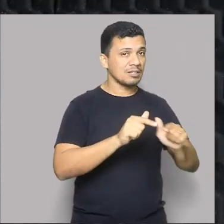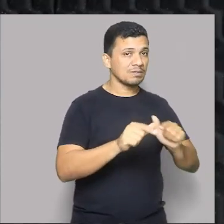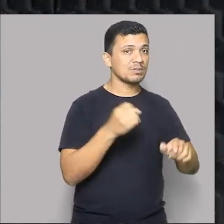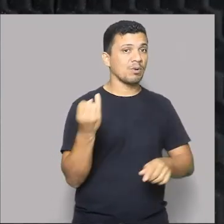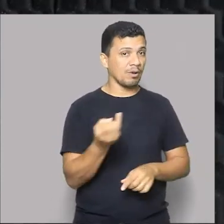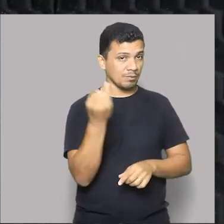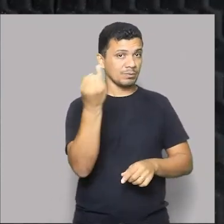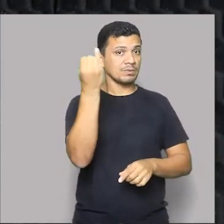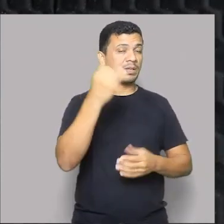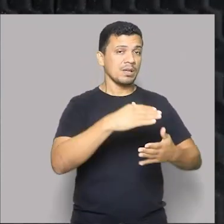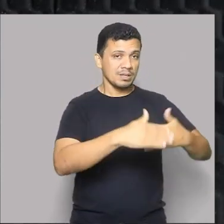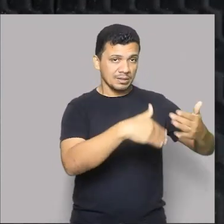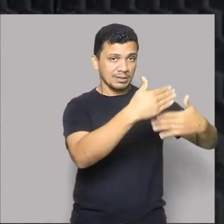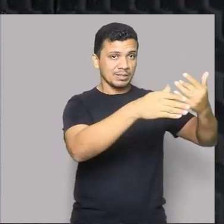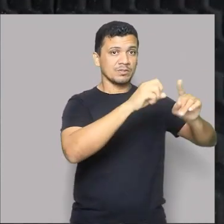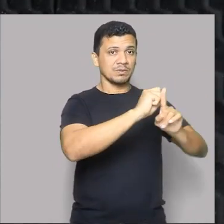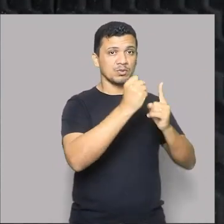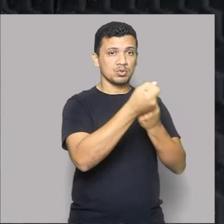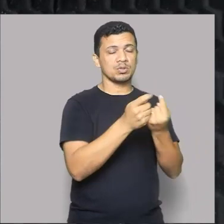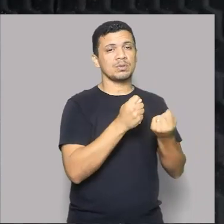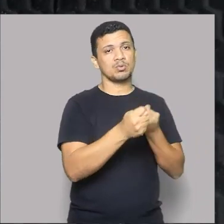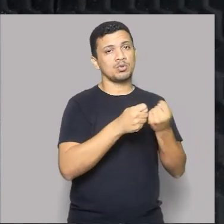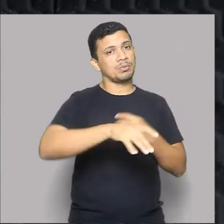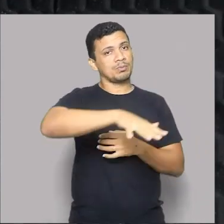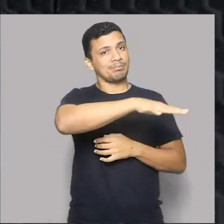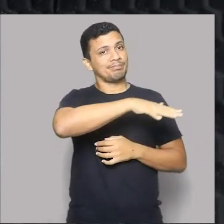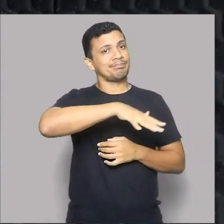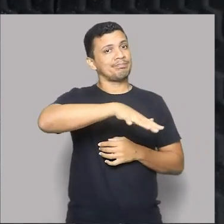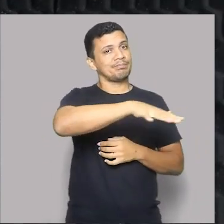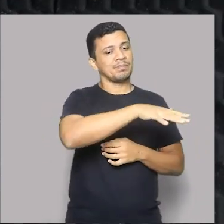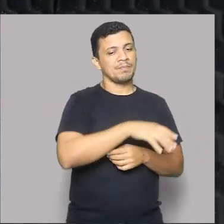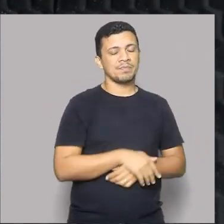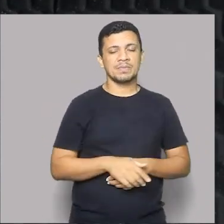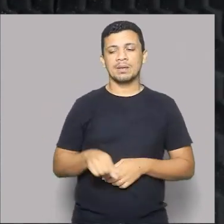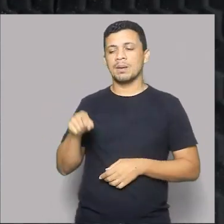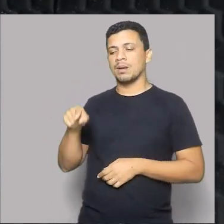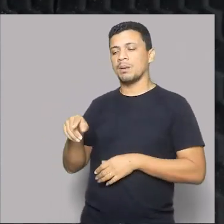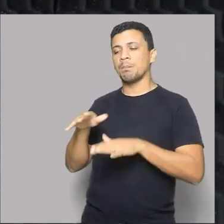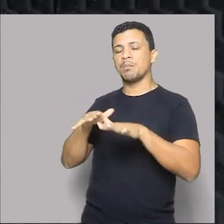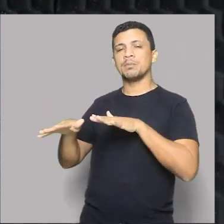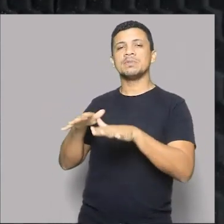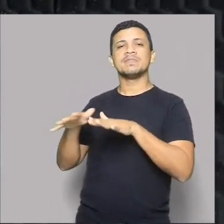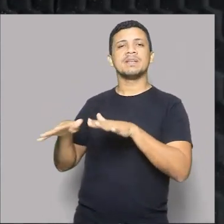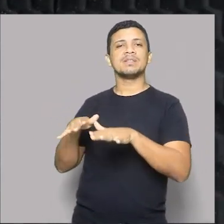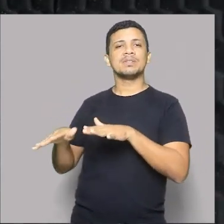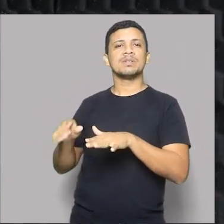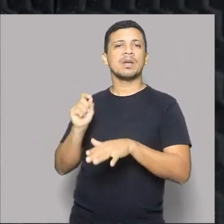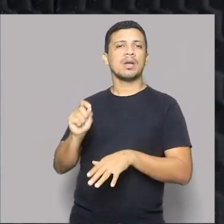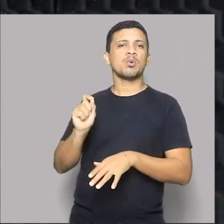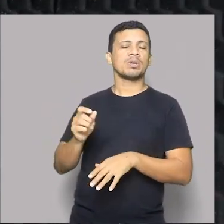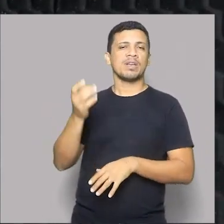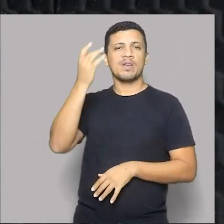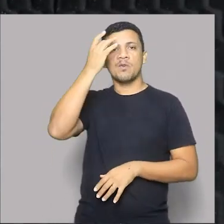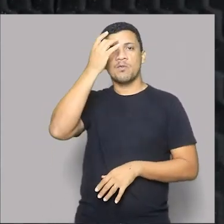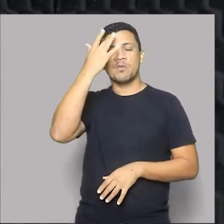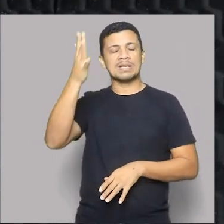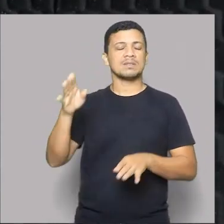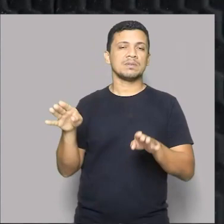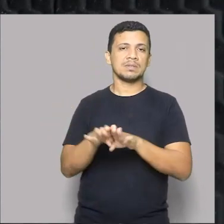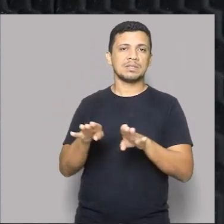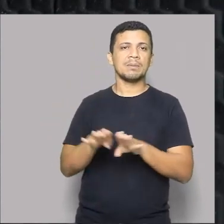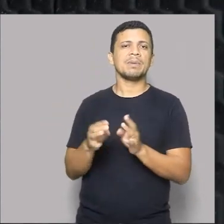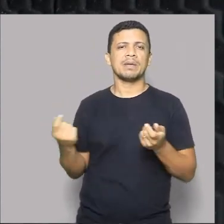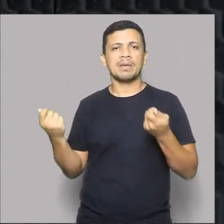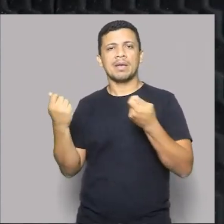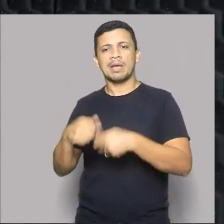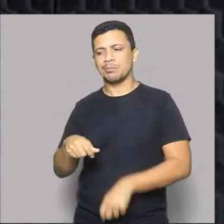para o desenvolvimento socioeconômico de uma região. Ao passo que a mobilidade se trata da facilidade e da capacidade do